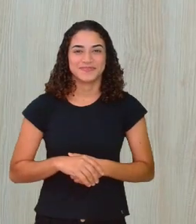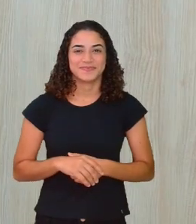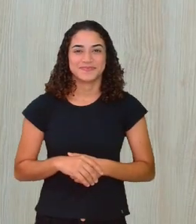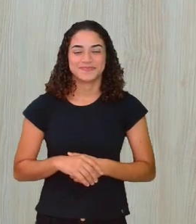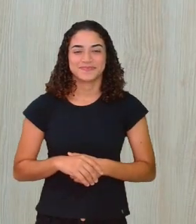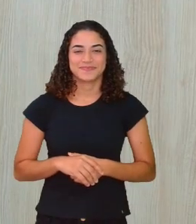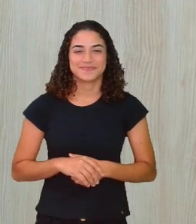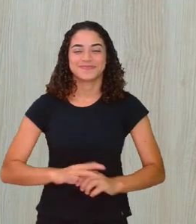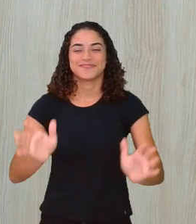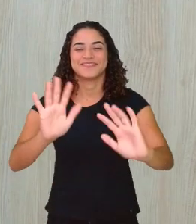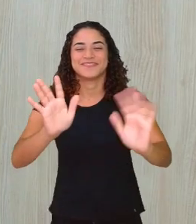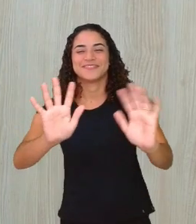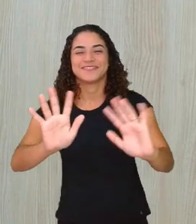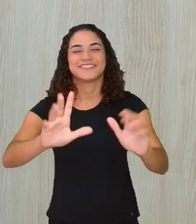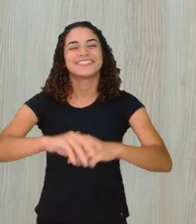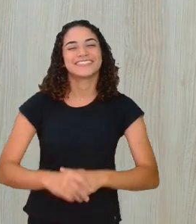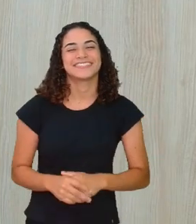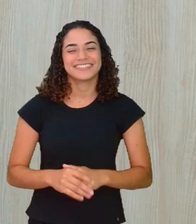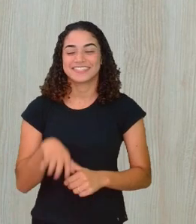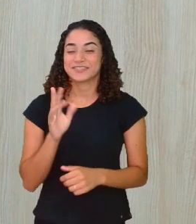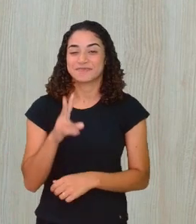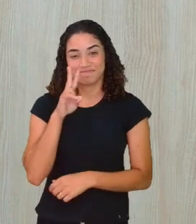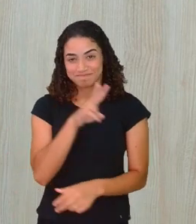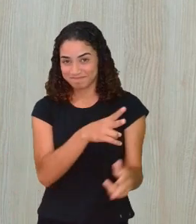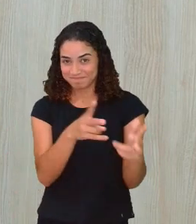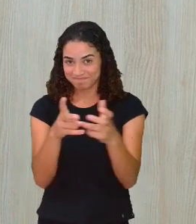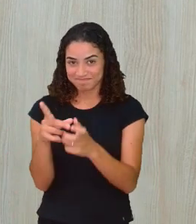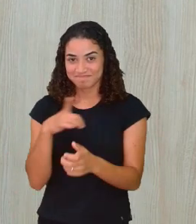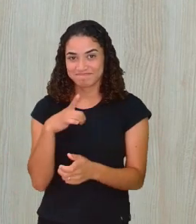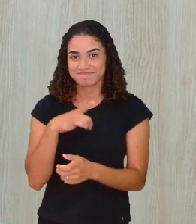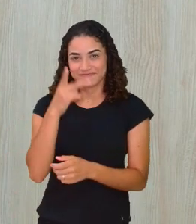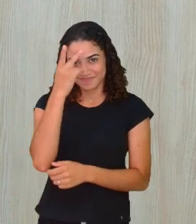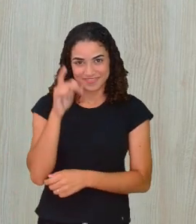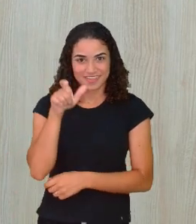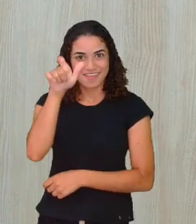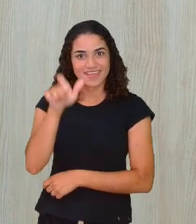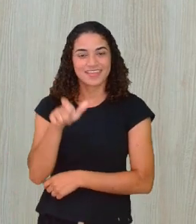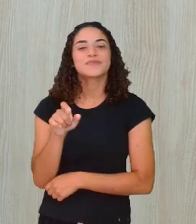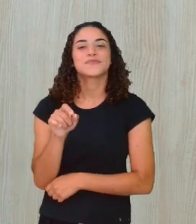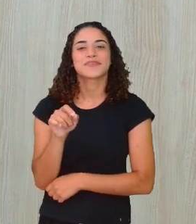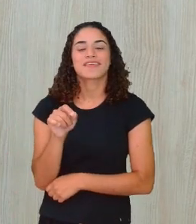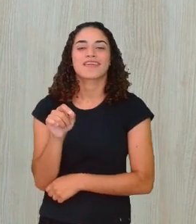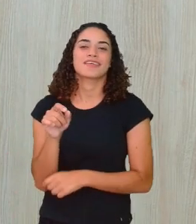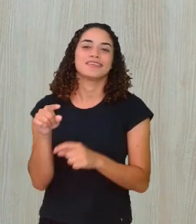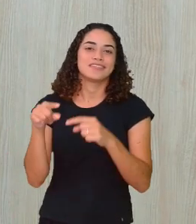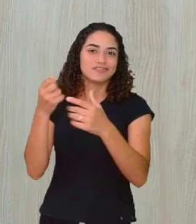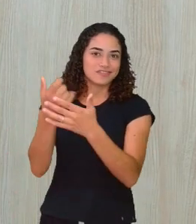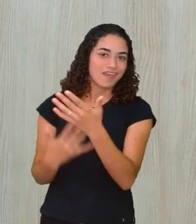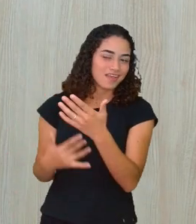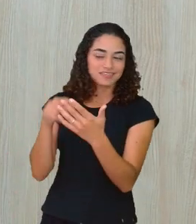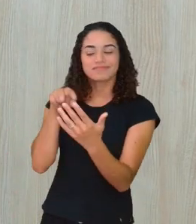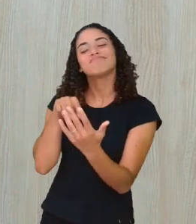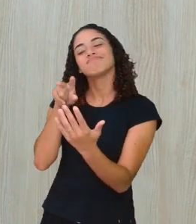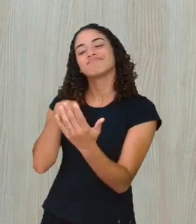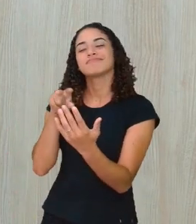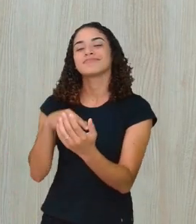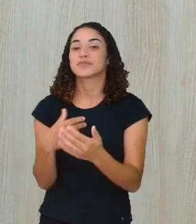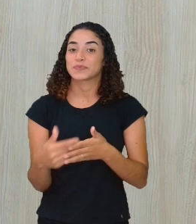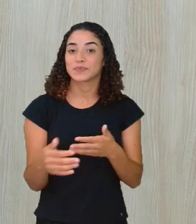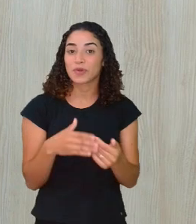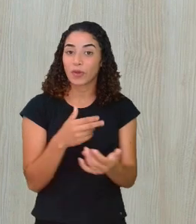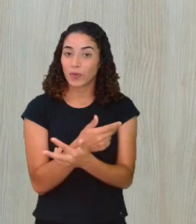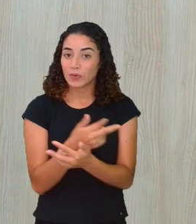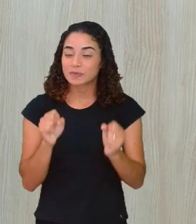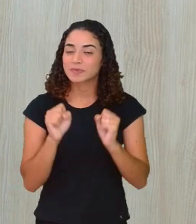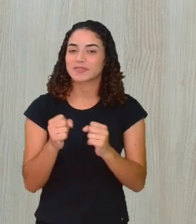Paredes. Oi, turma. Eu já vi que tem gente na sala virtual e qualquer coisa,